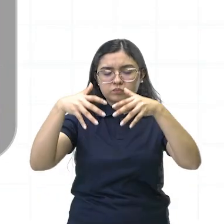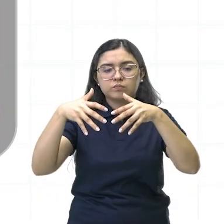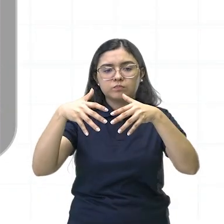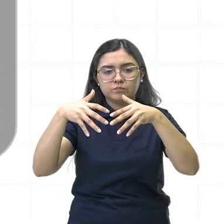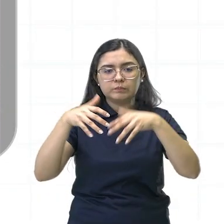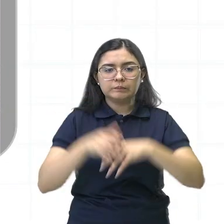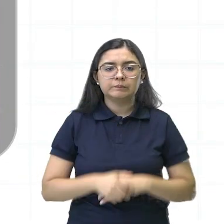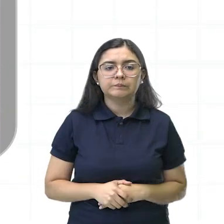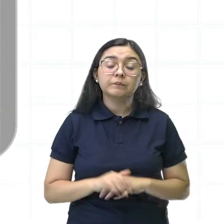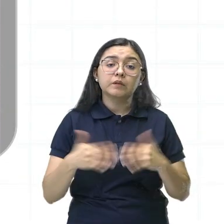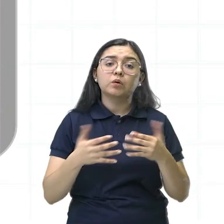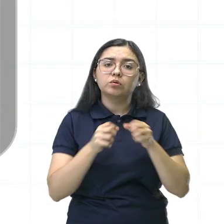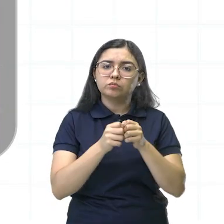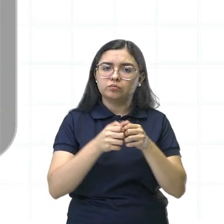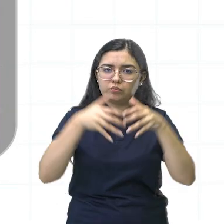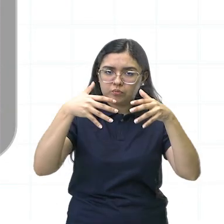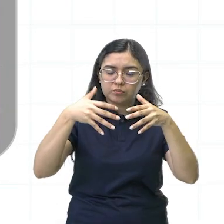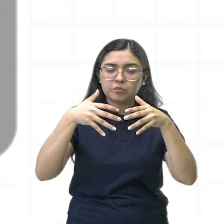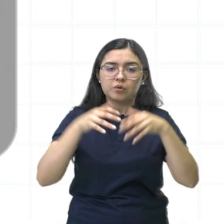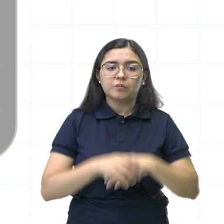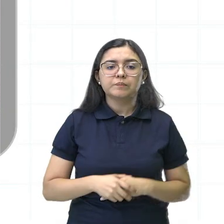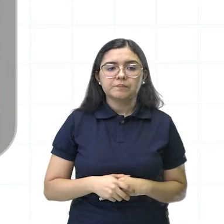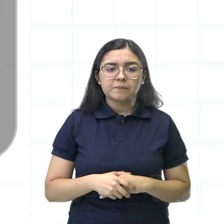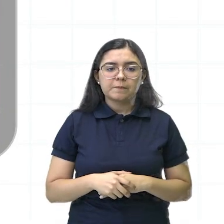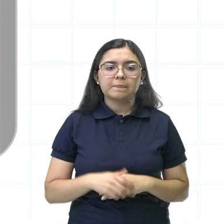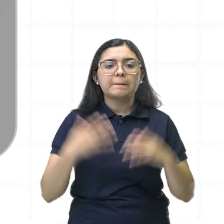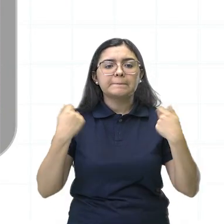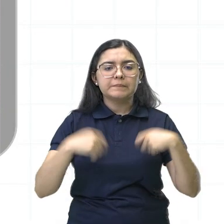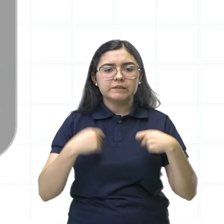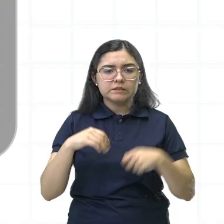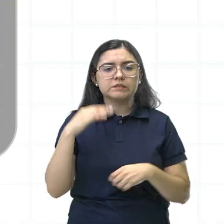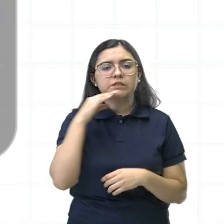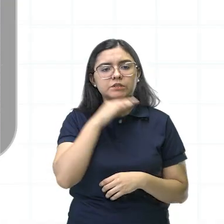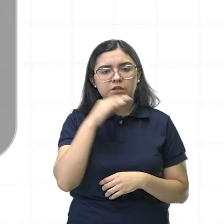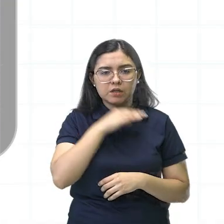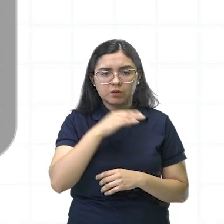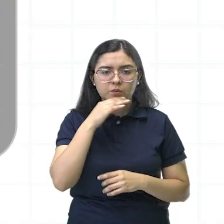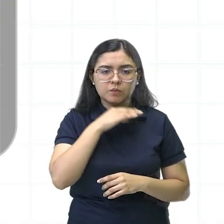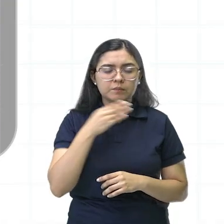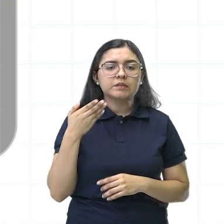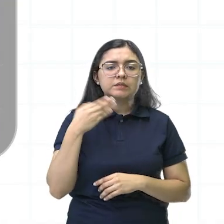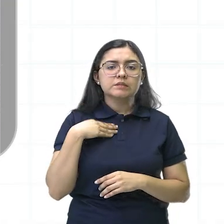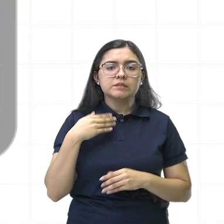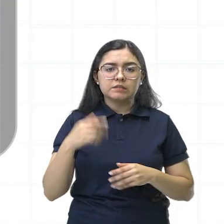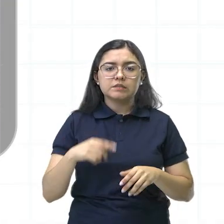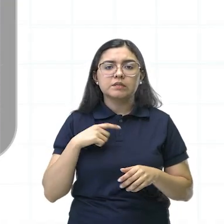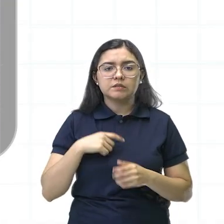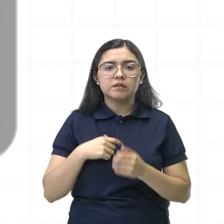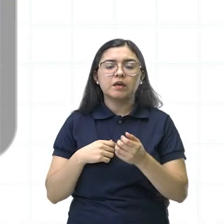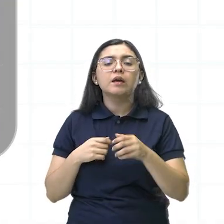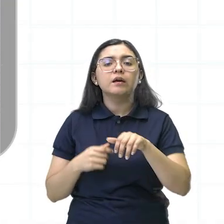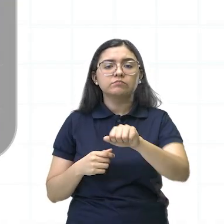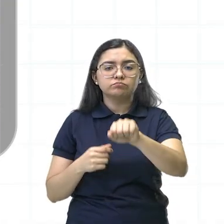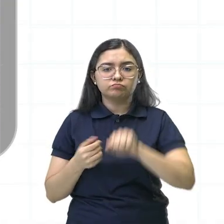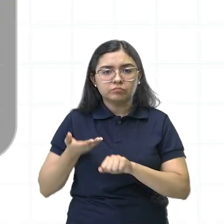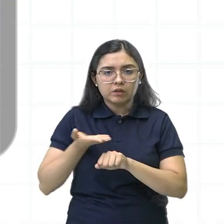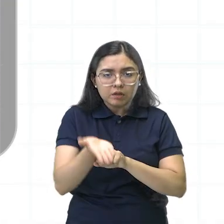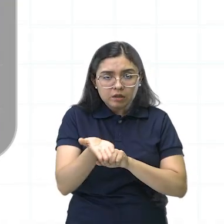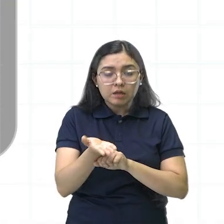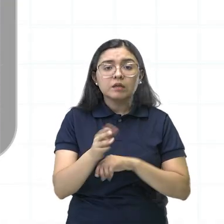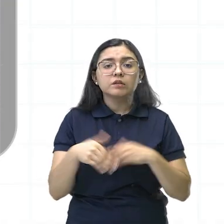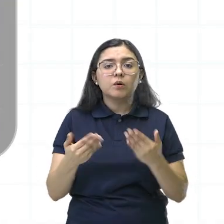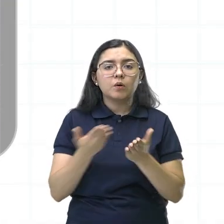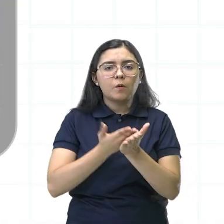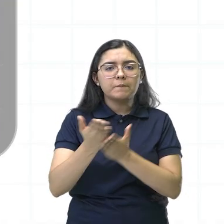trigo fermentado cresce, né, que ela precisa de calor, precisa ser levada ao forno, né, depois